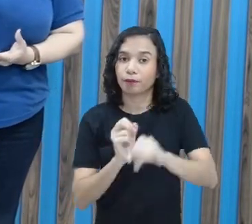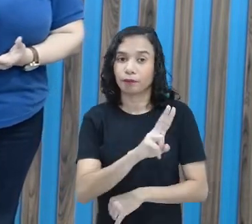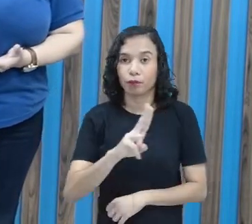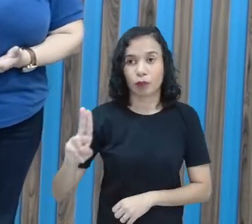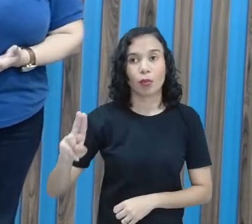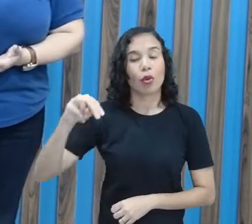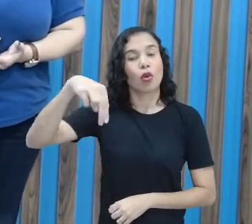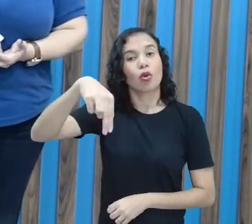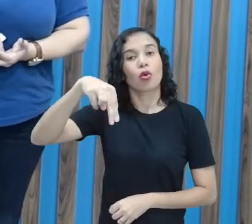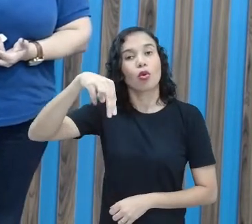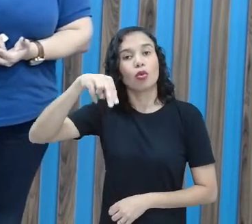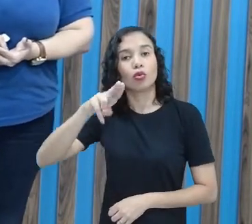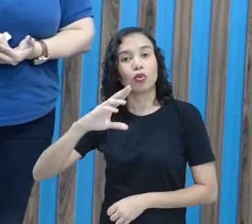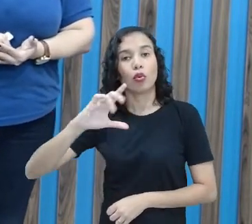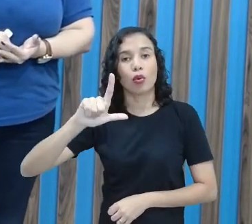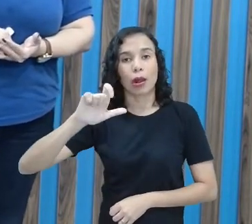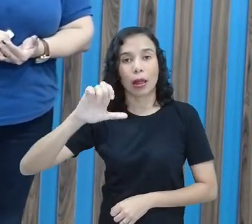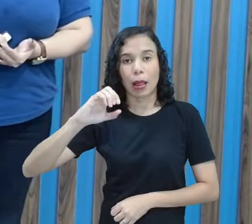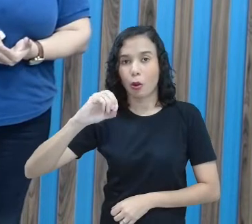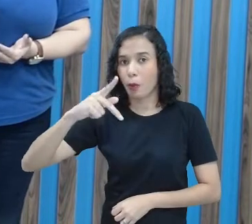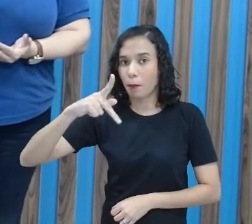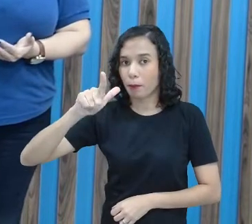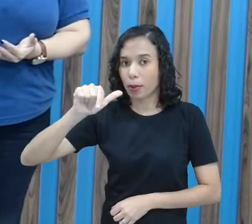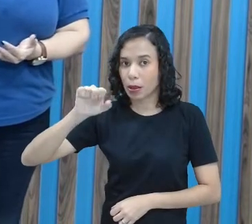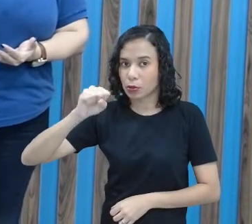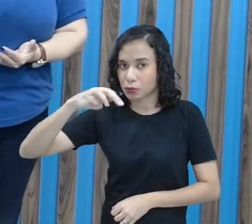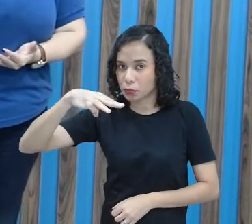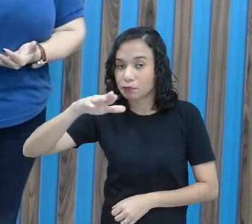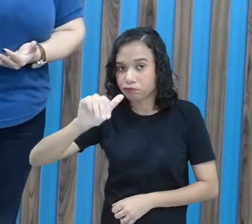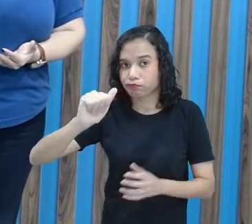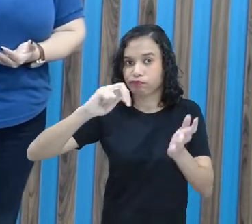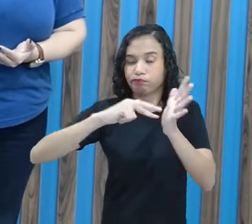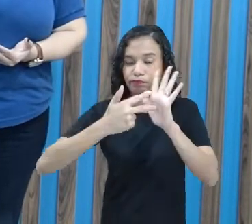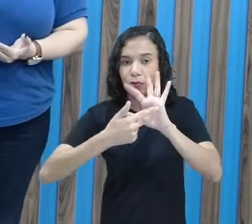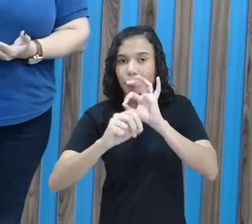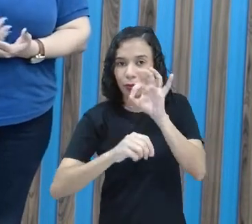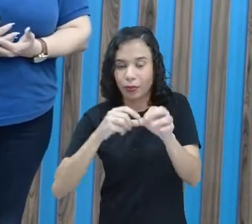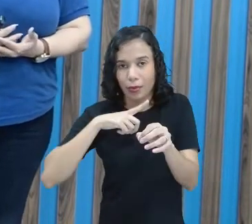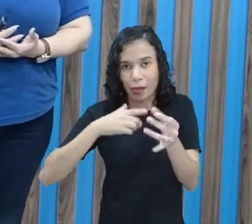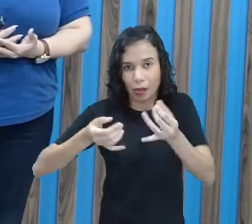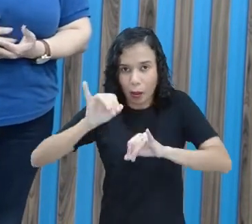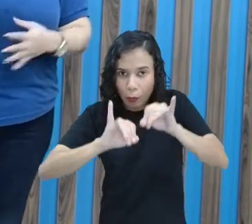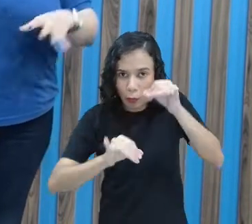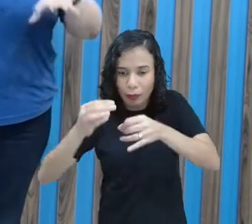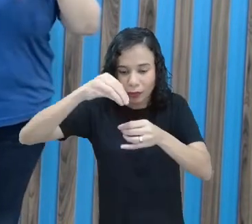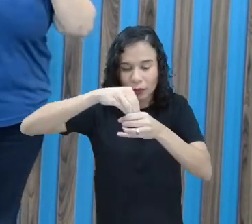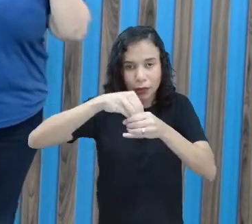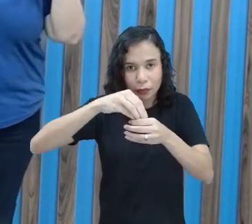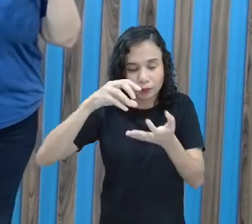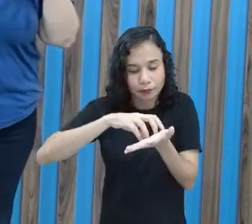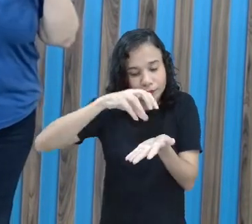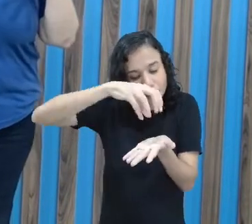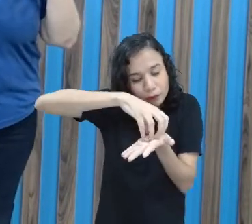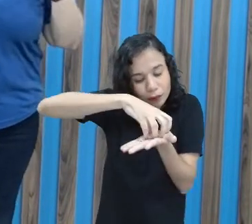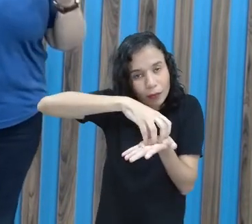de nucleoplasma, tá certo? Então, ou seja, né, aquela substância que está ali dentro do núcleo. Mergulhado dentro desse